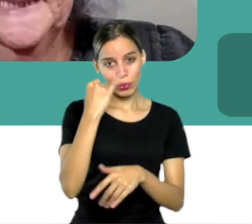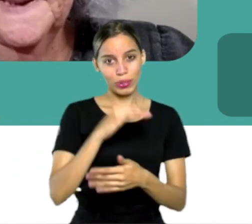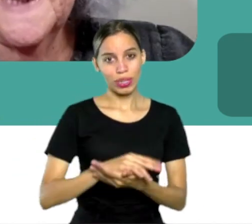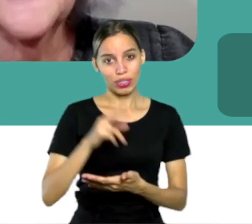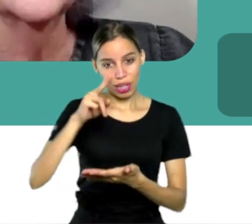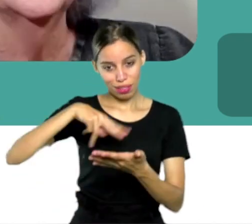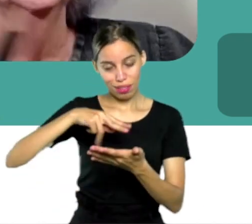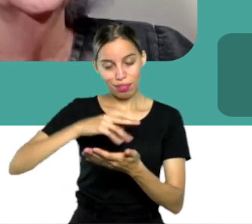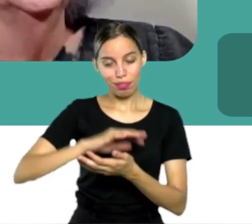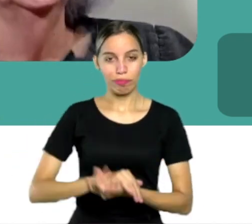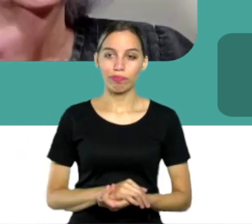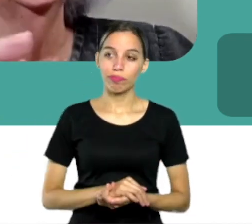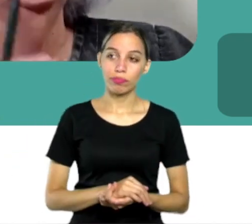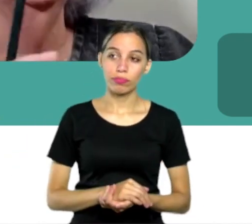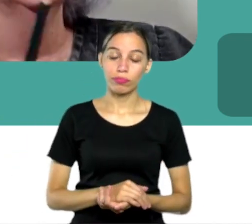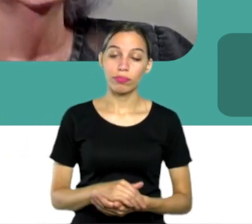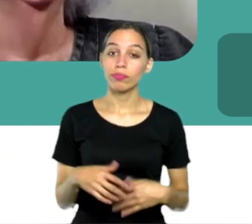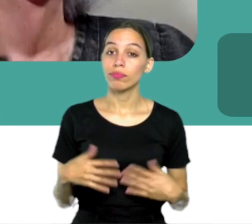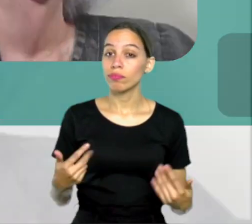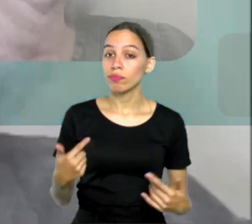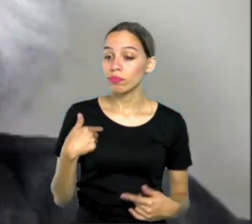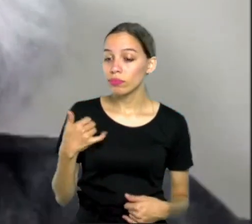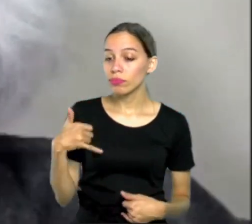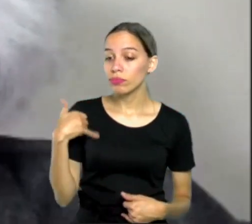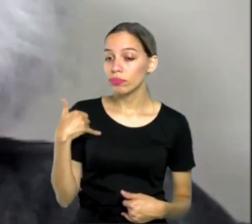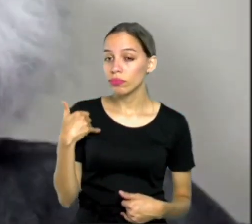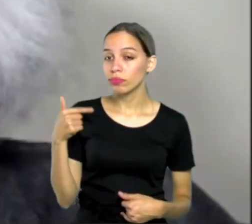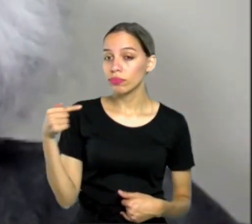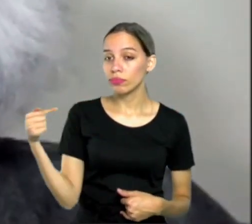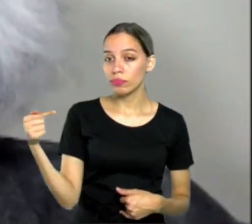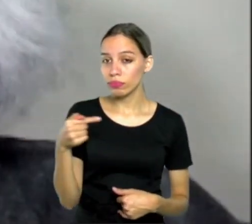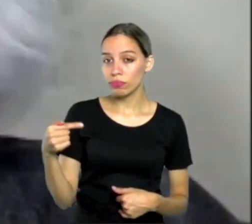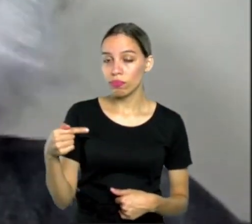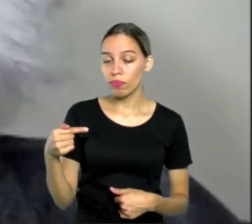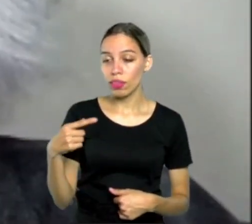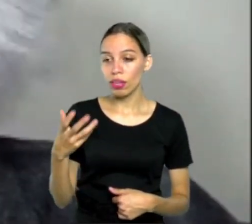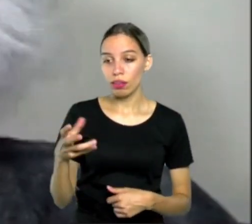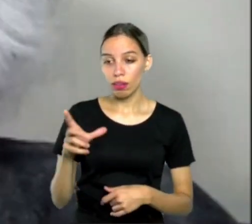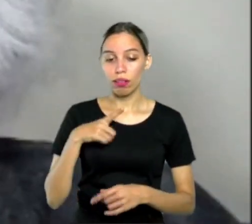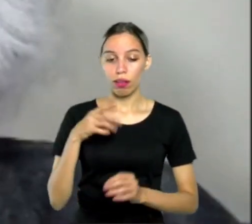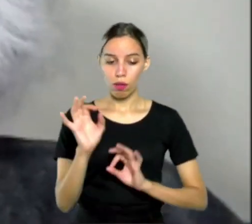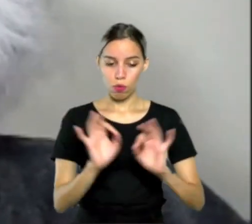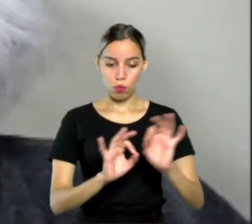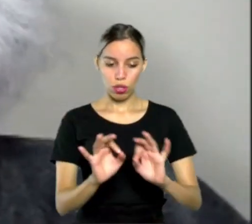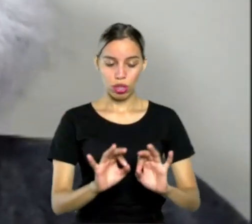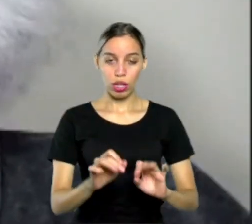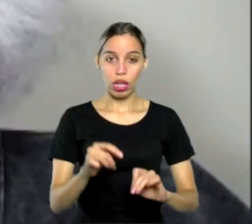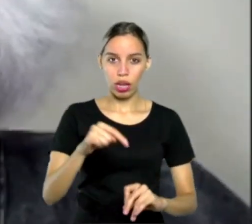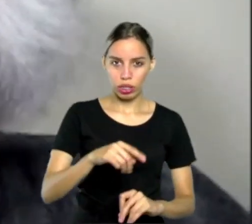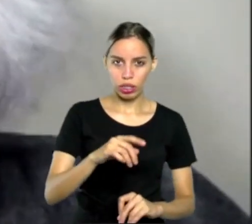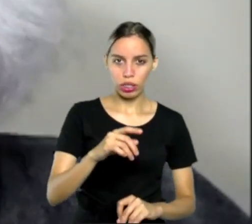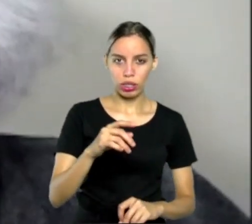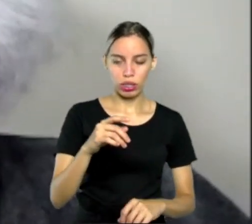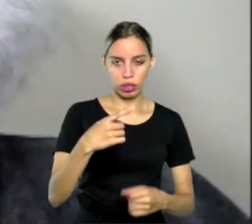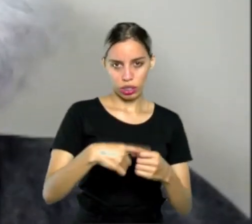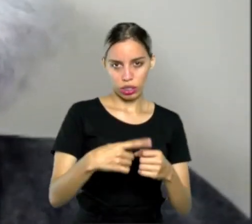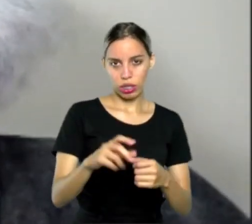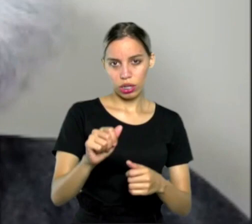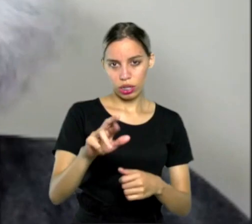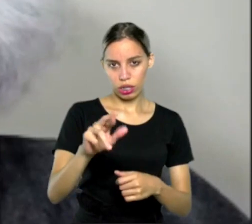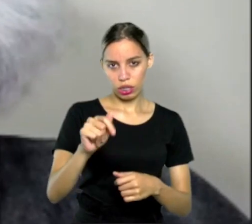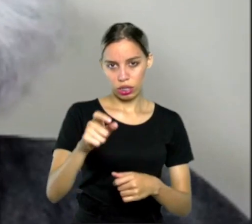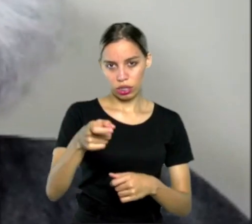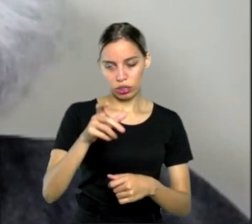aos 77 anos, eu tenho um projeto que ainda não realizei aqui para Araxá. Eu gostaria muito de as